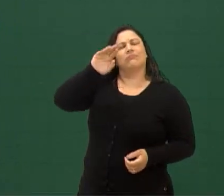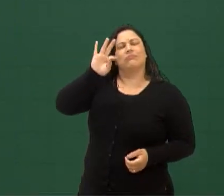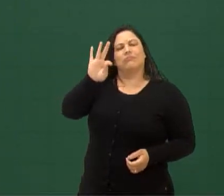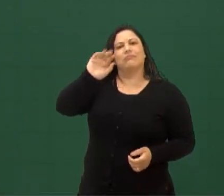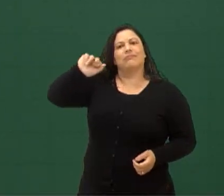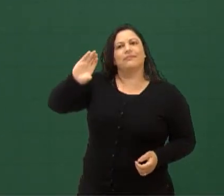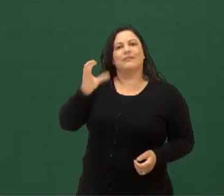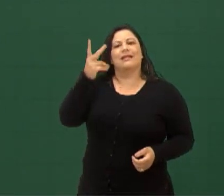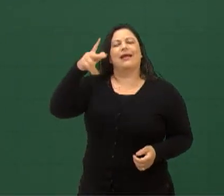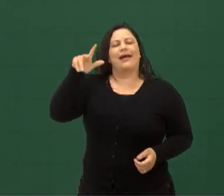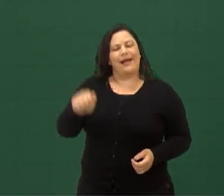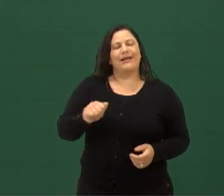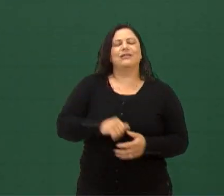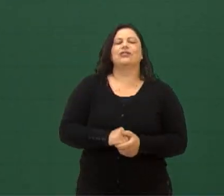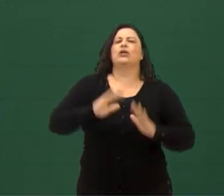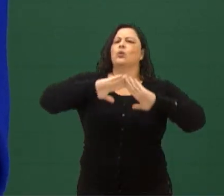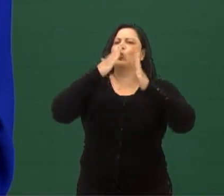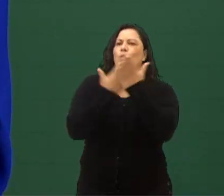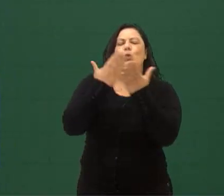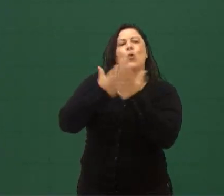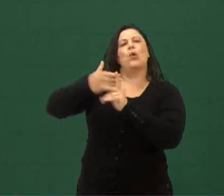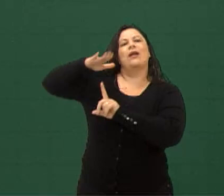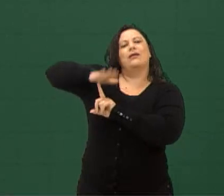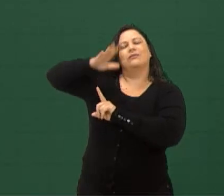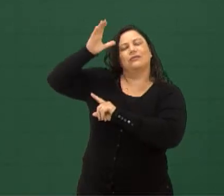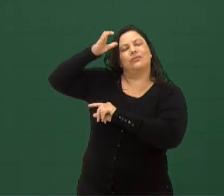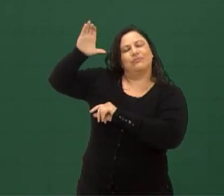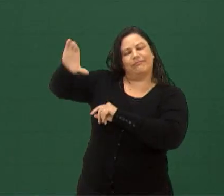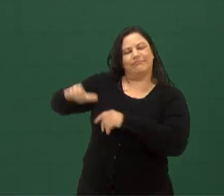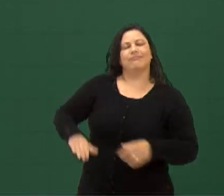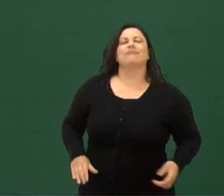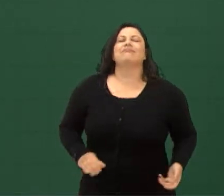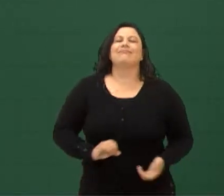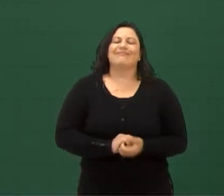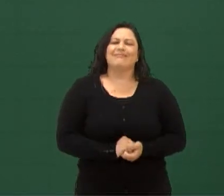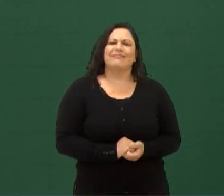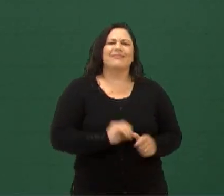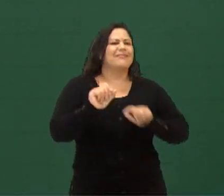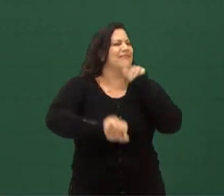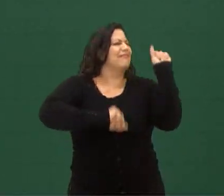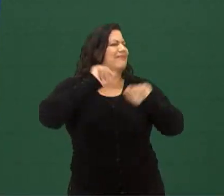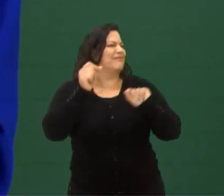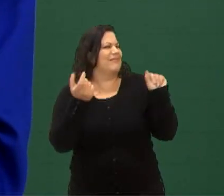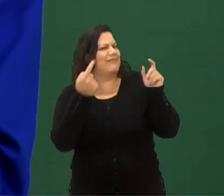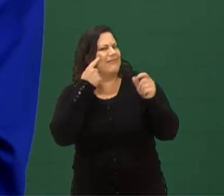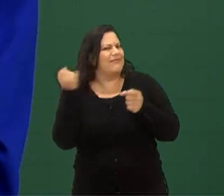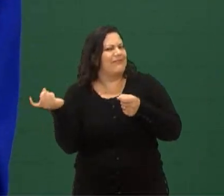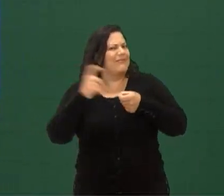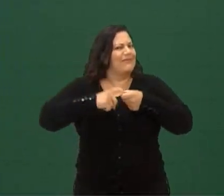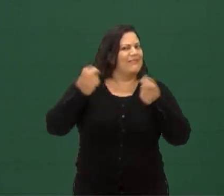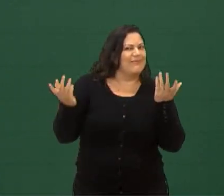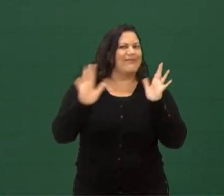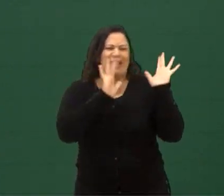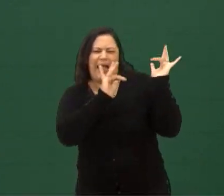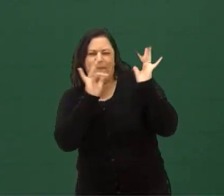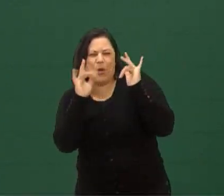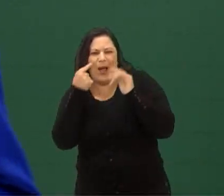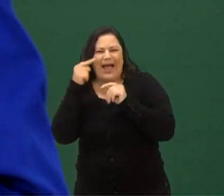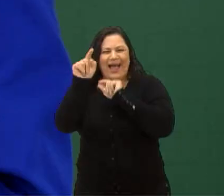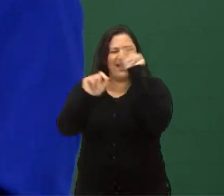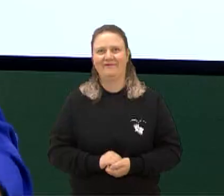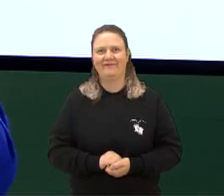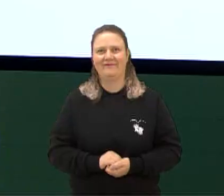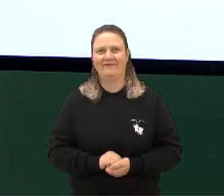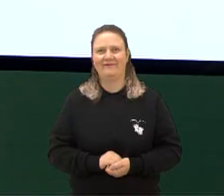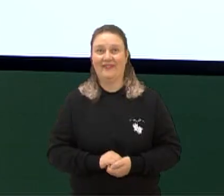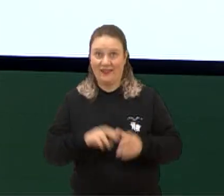Estadual Avelino Antônio Vieira, em Curitiba. Será que aí algum crush, alguma coisa aí, Natasha? Olha só, você é só um amigo aí mandando um abraço,